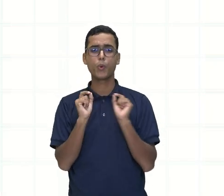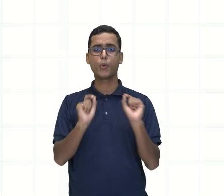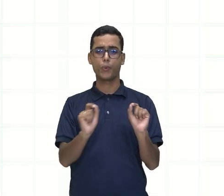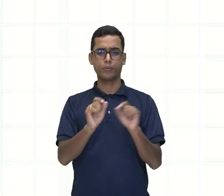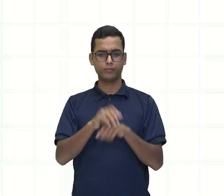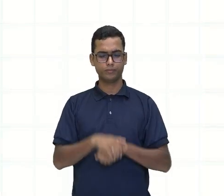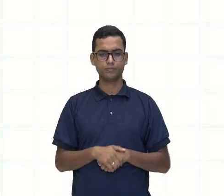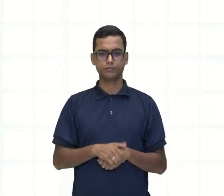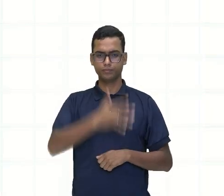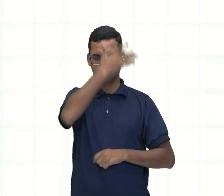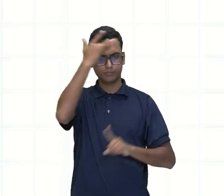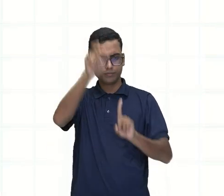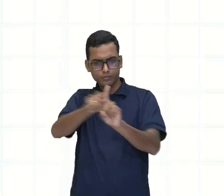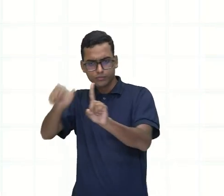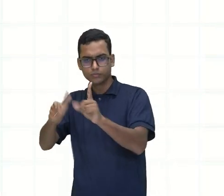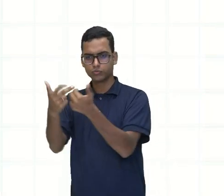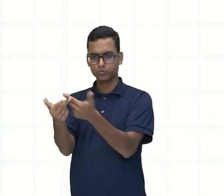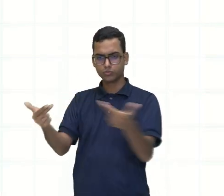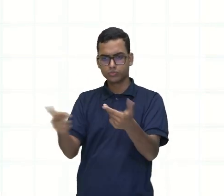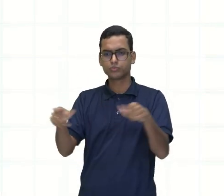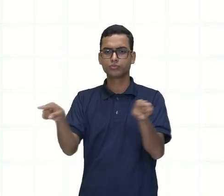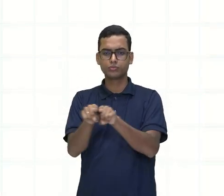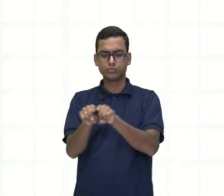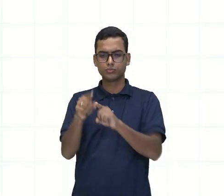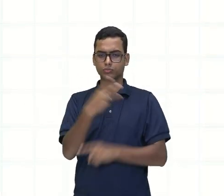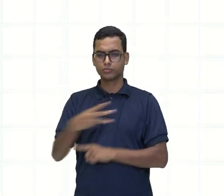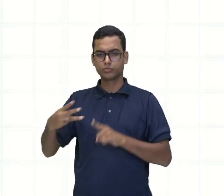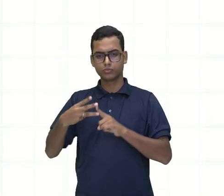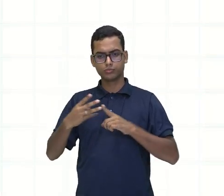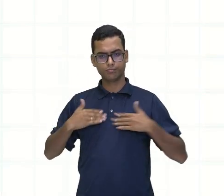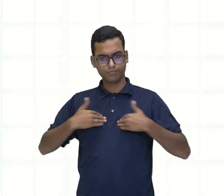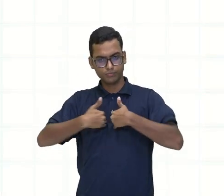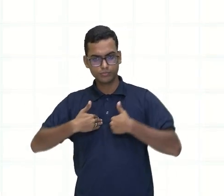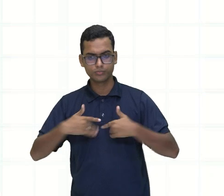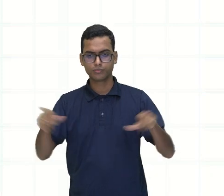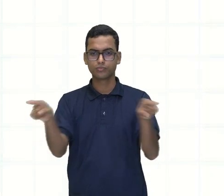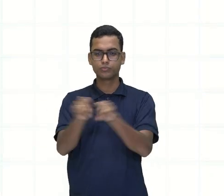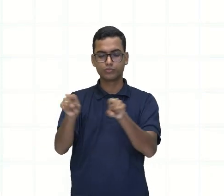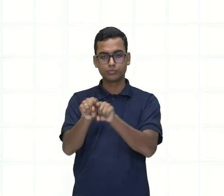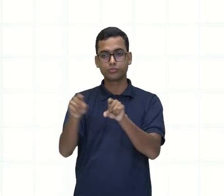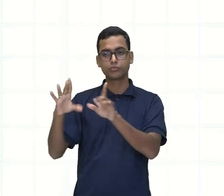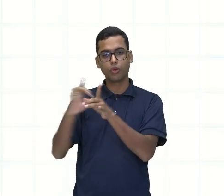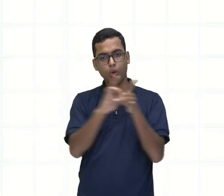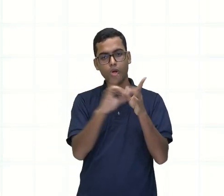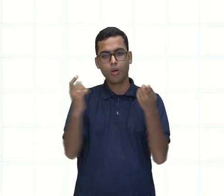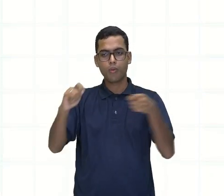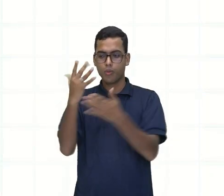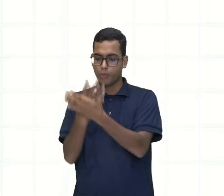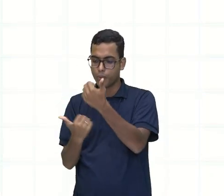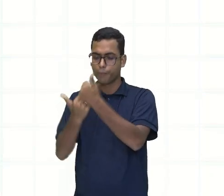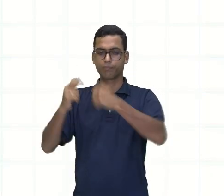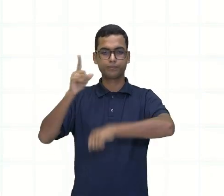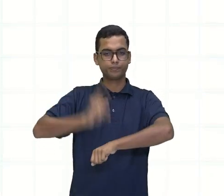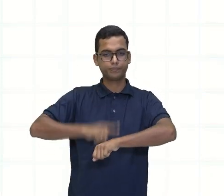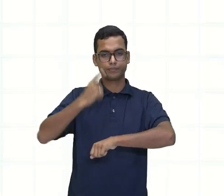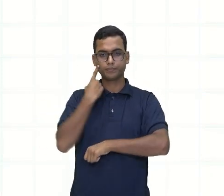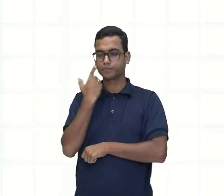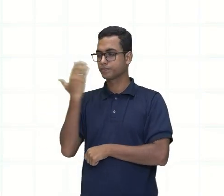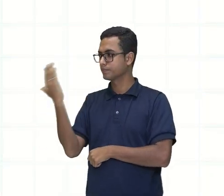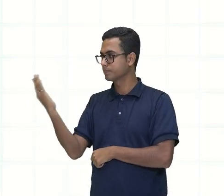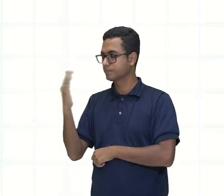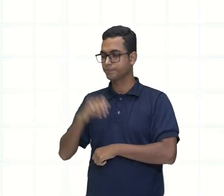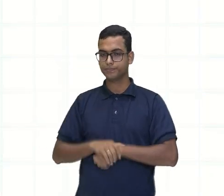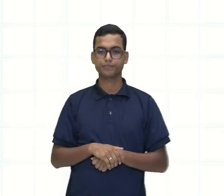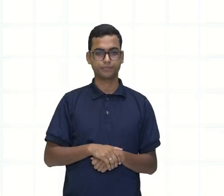Coisas, pessoas e animais, certo? Como está falando deles, delas, não é? Então, eu vou substituir também